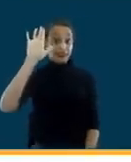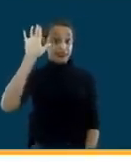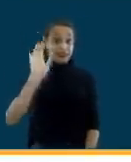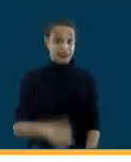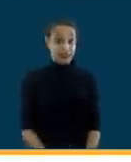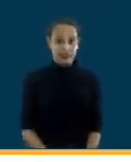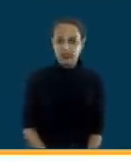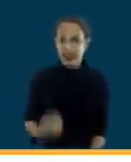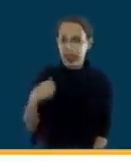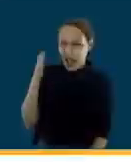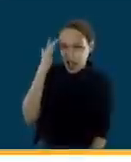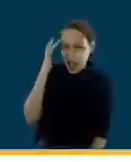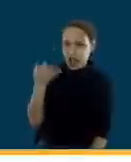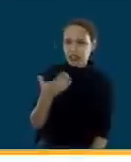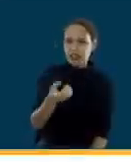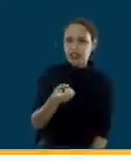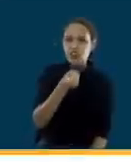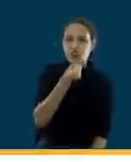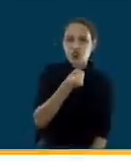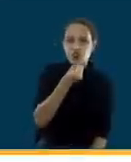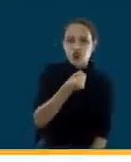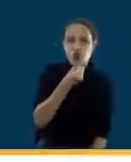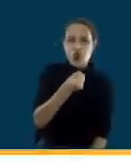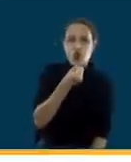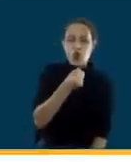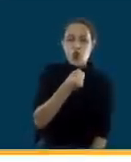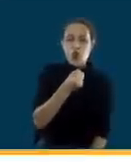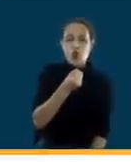Acho que ela está sem som,